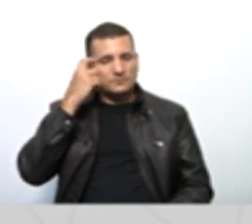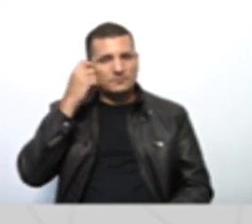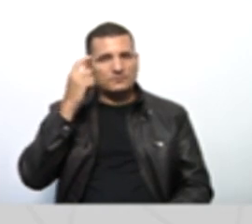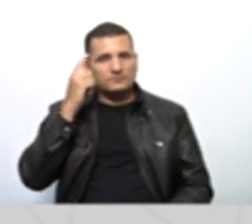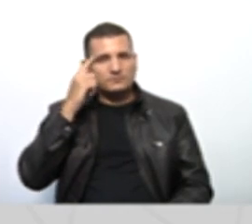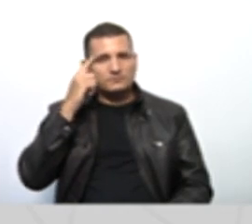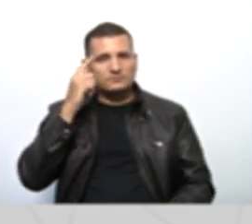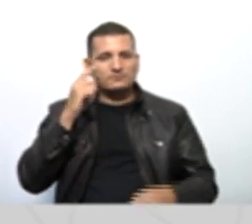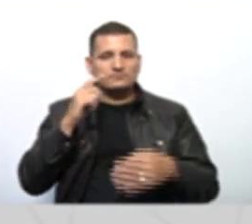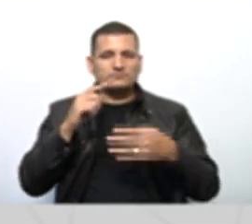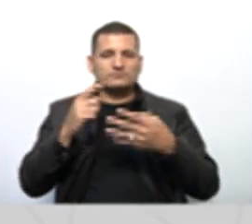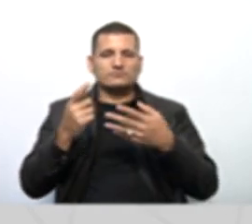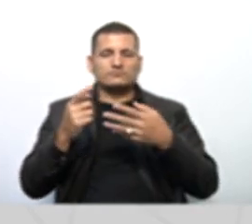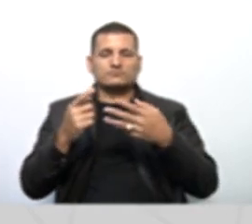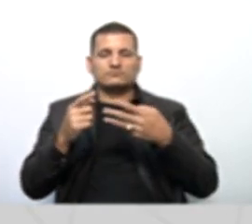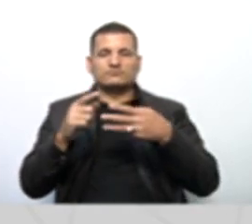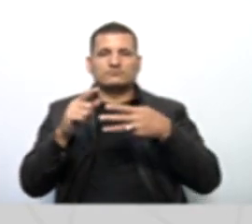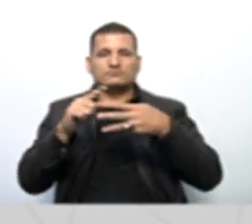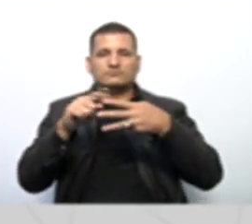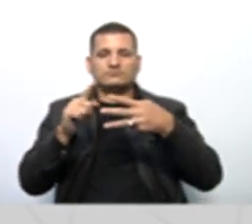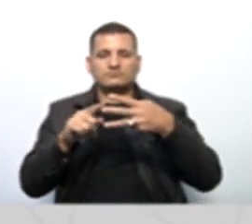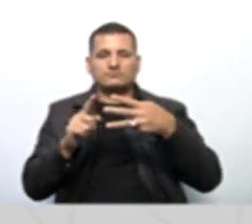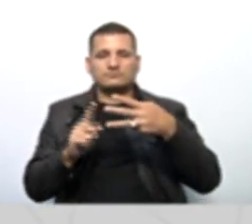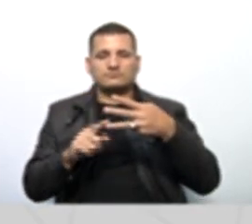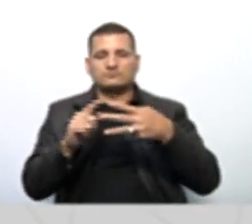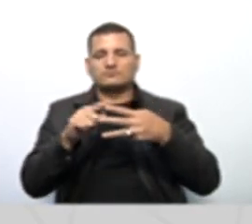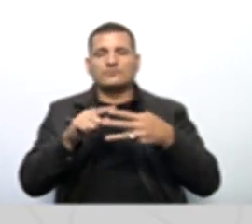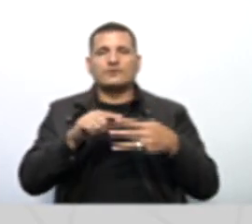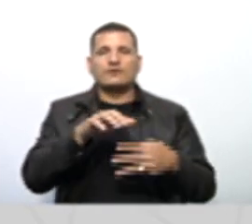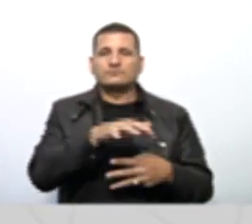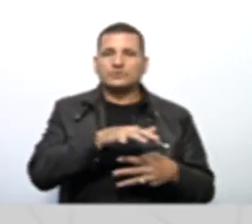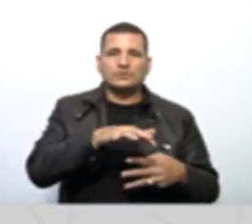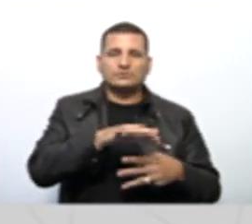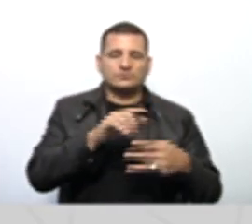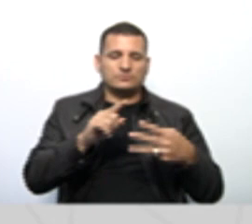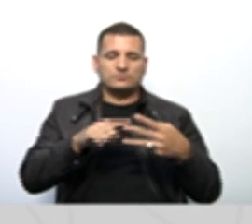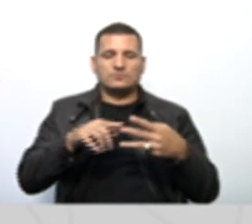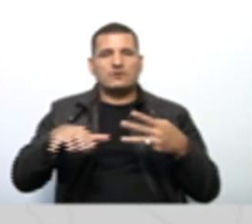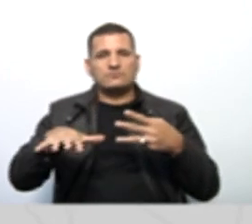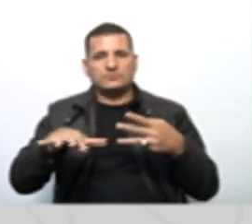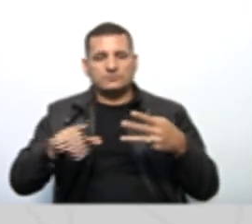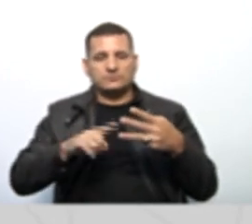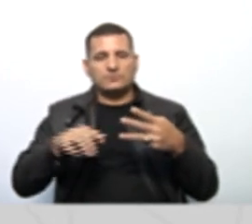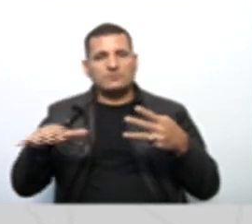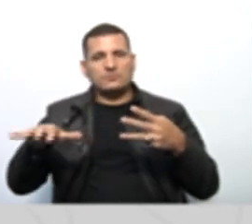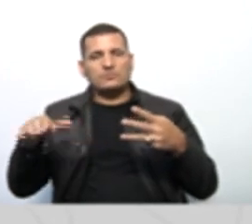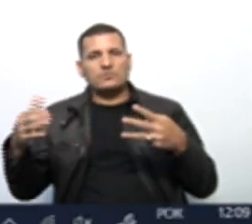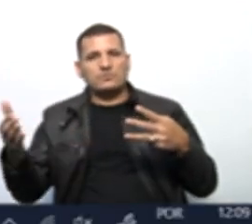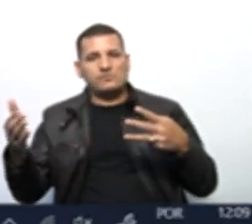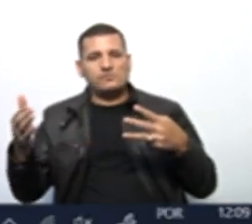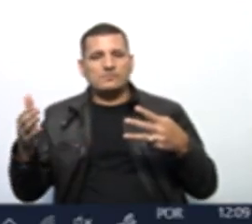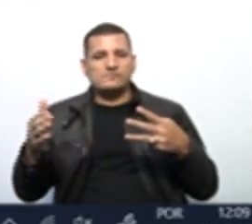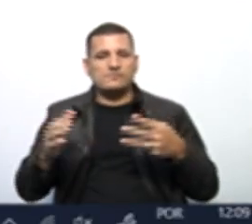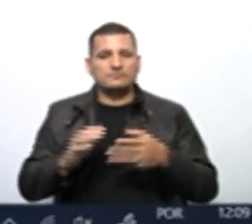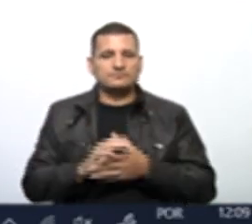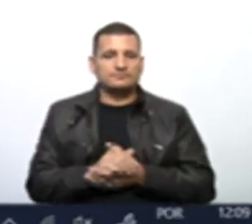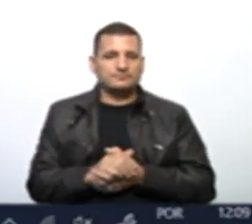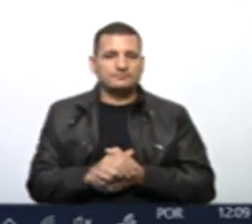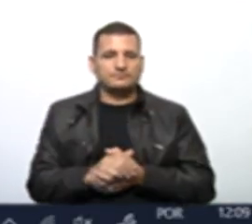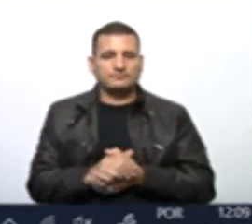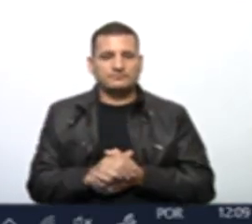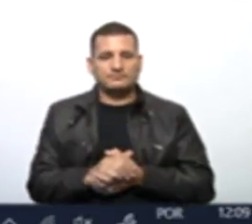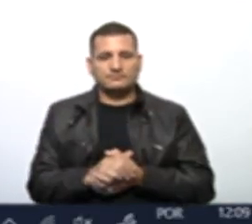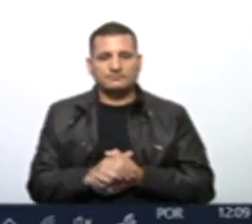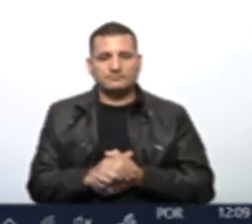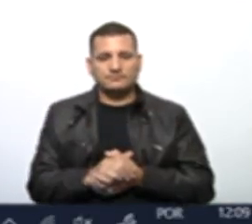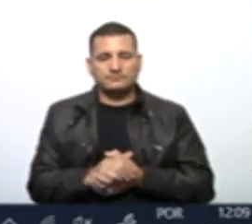é criando homem você vai montar para poder utilizar o cabo sérgio pessoal não esqueça